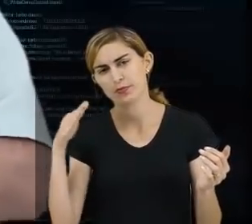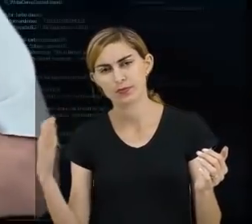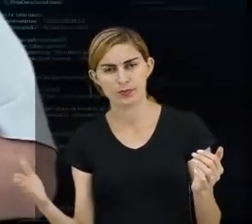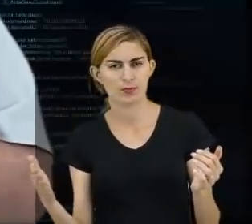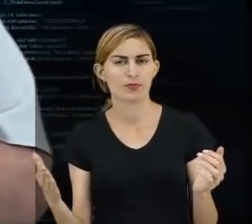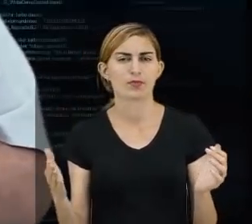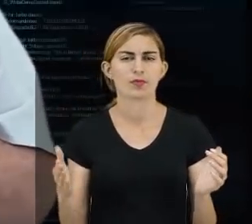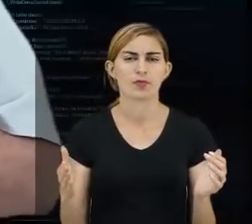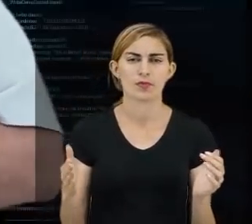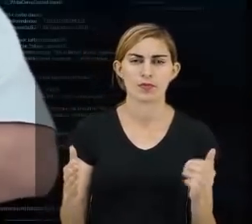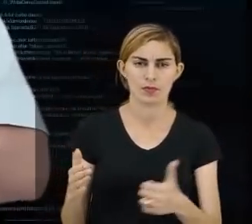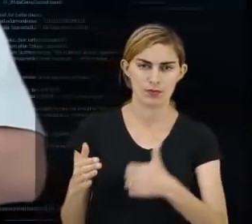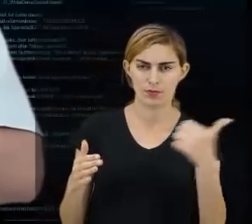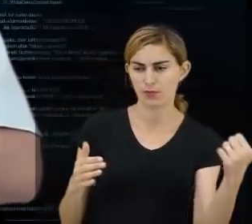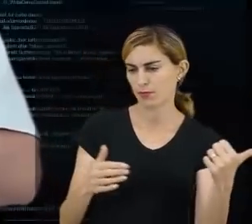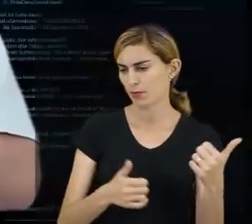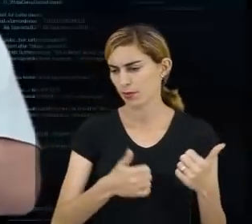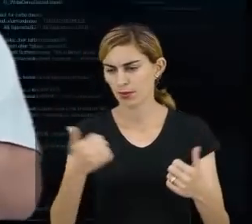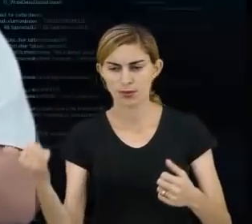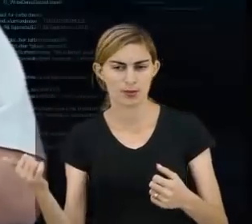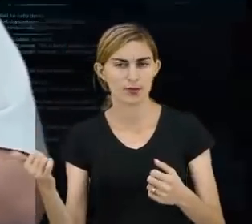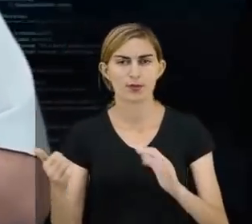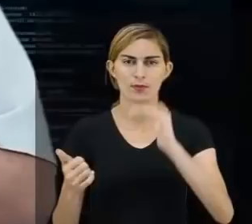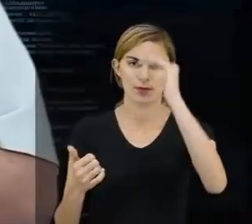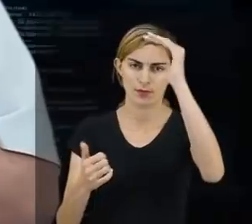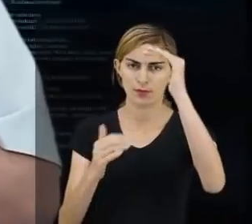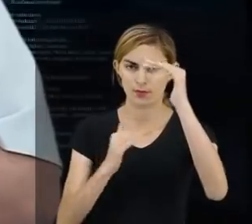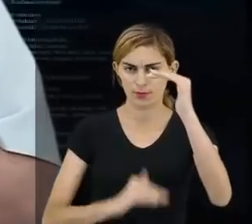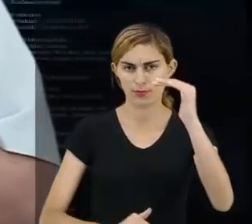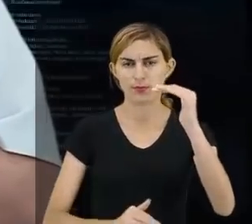encerra. E o da direita? Ele copia o da esquerda.